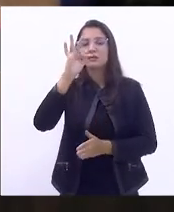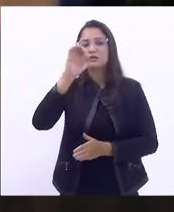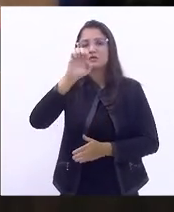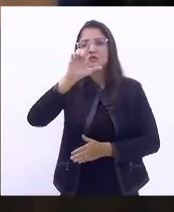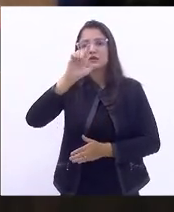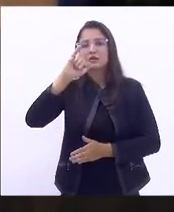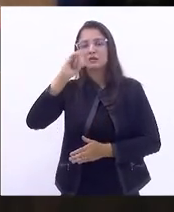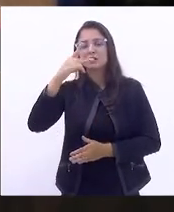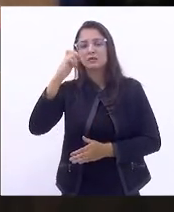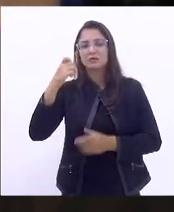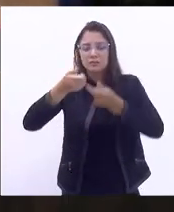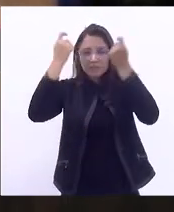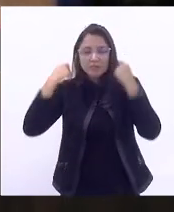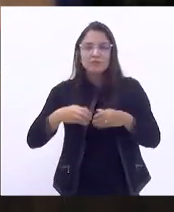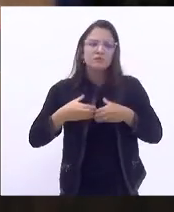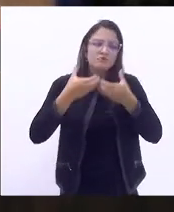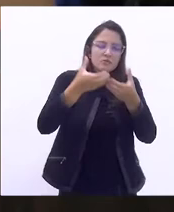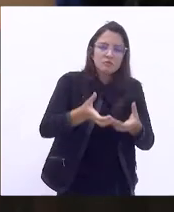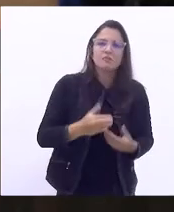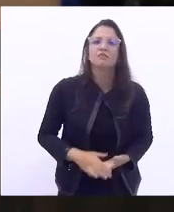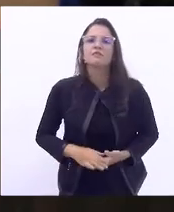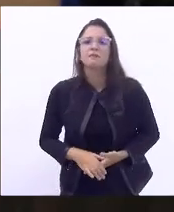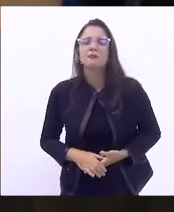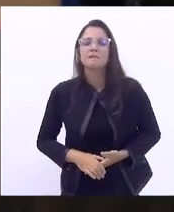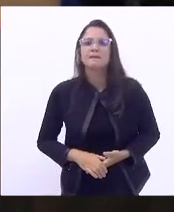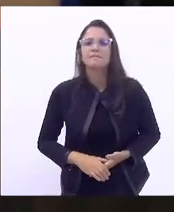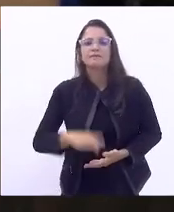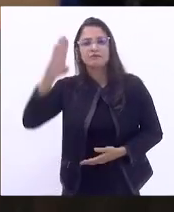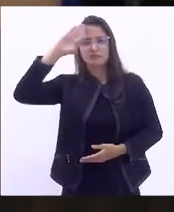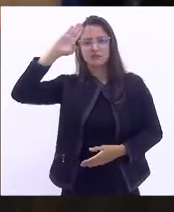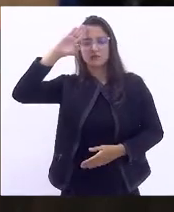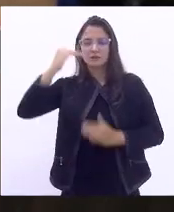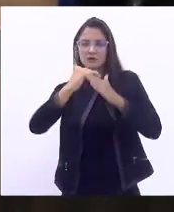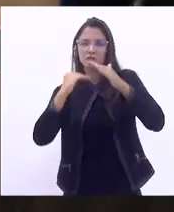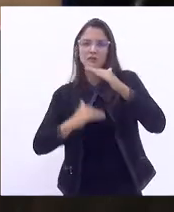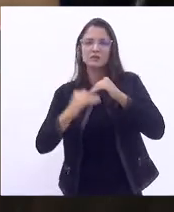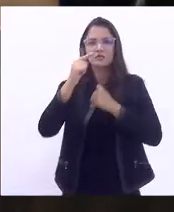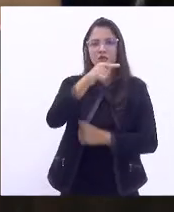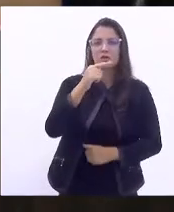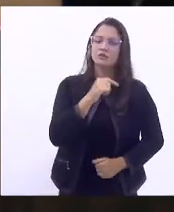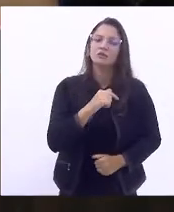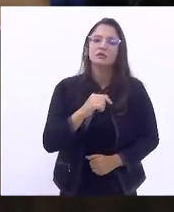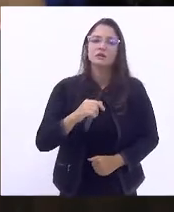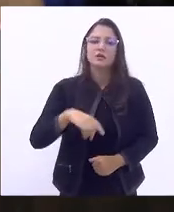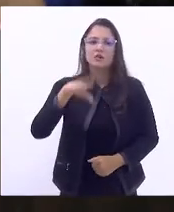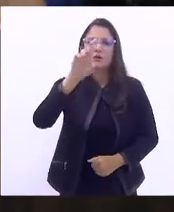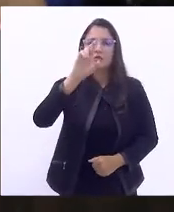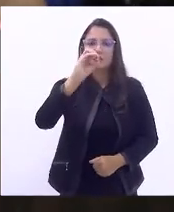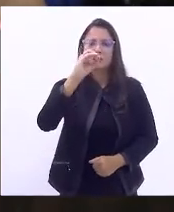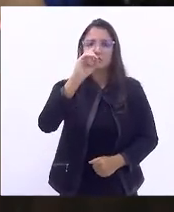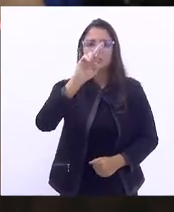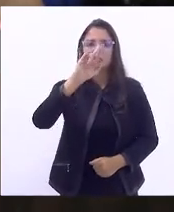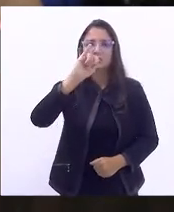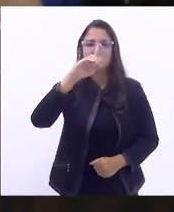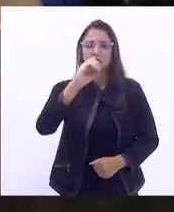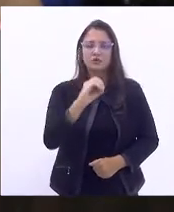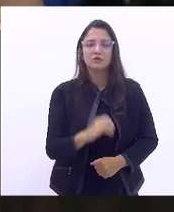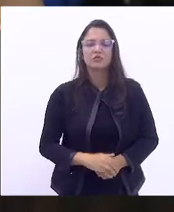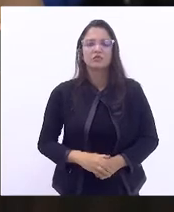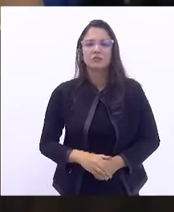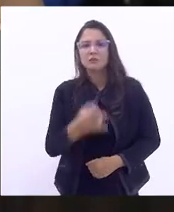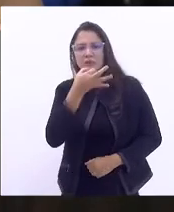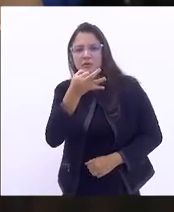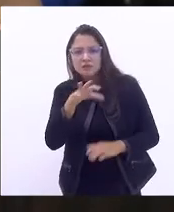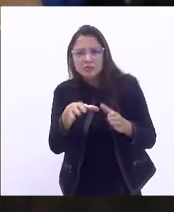o subtenente Rodrigo Cordeiro Cardoso, do Corpo de Bombeiros da Polícia Militar. Parecer da Comissão de Normas Internas.